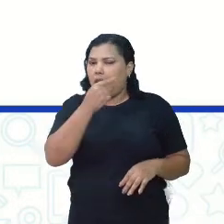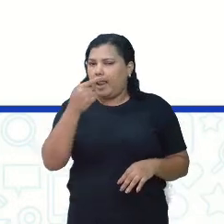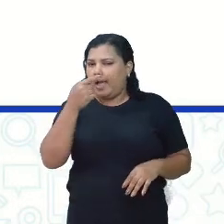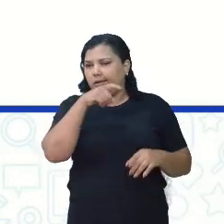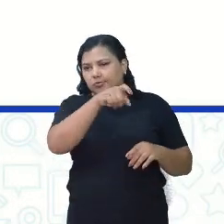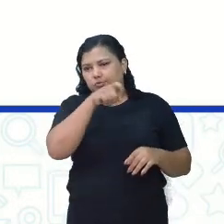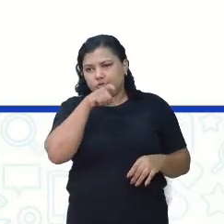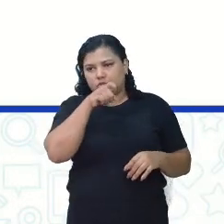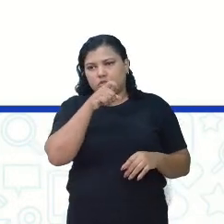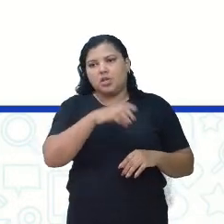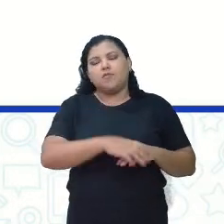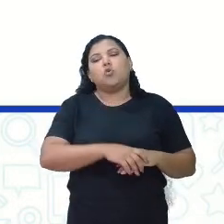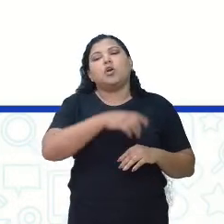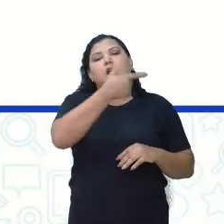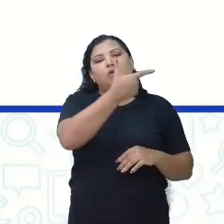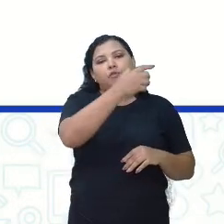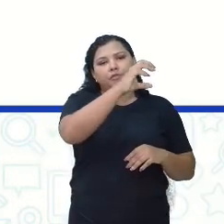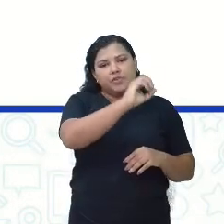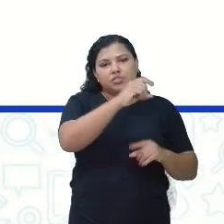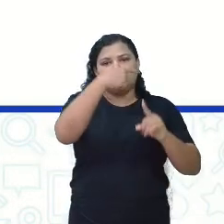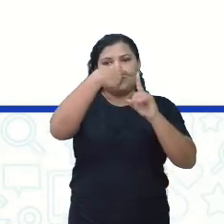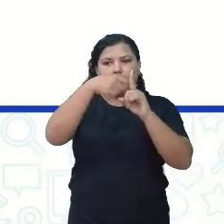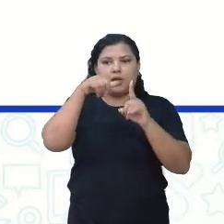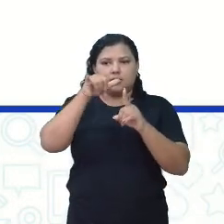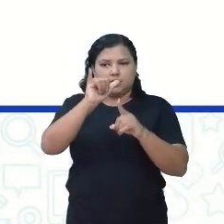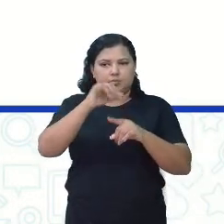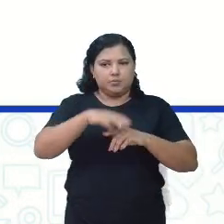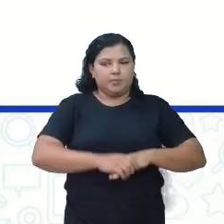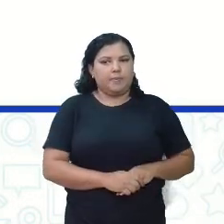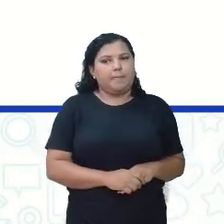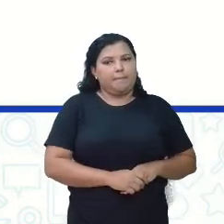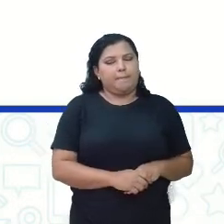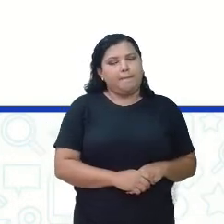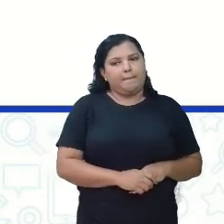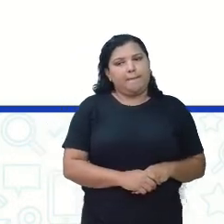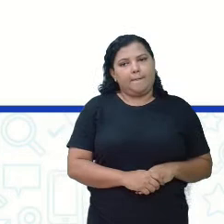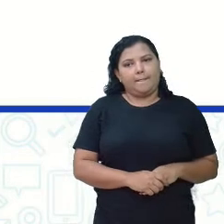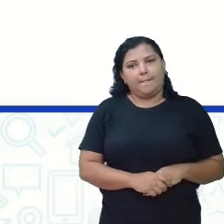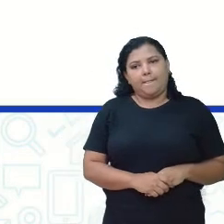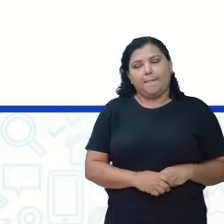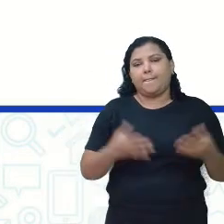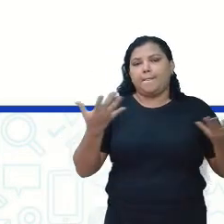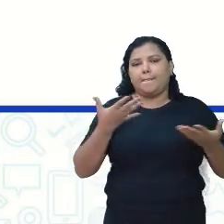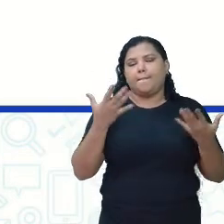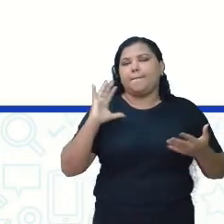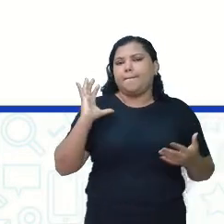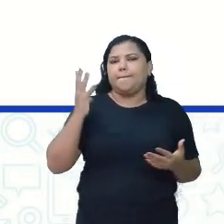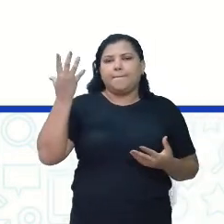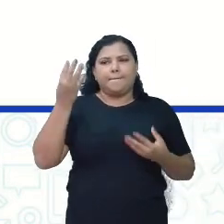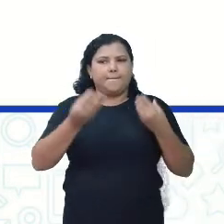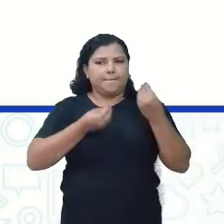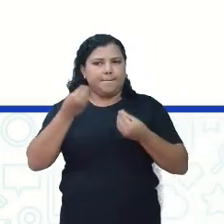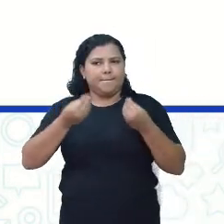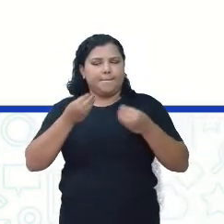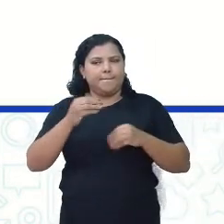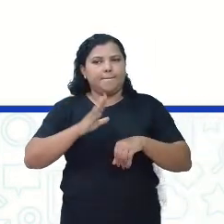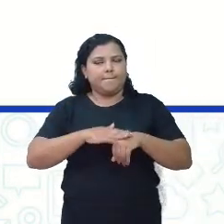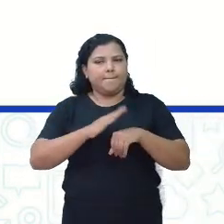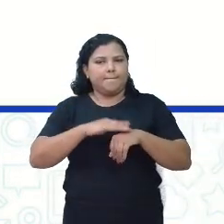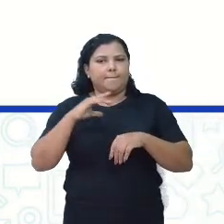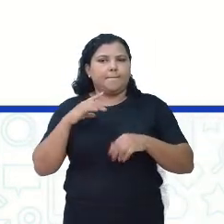eu vou colocar o 20 mais y, tá bom? Então, a gente vai resolver agora esse sistema. Quando a gente fizer